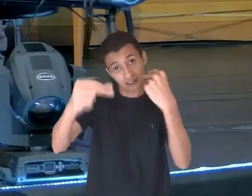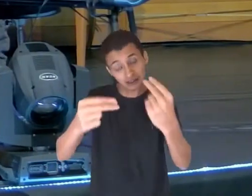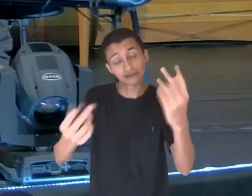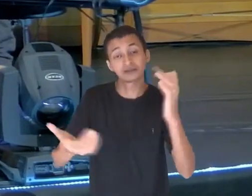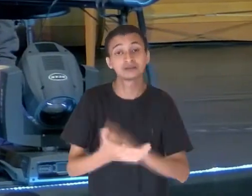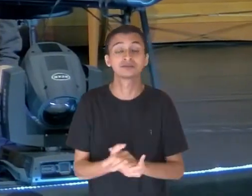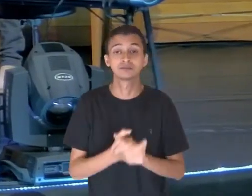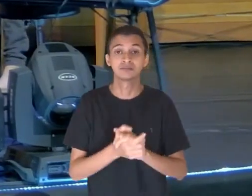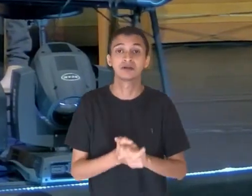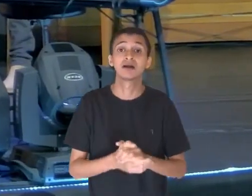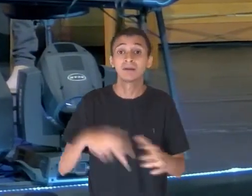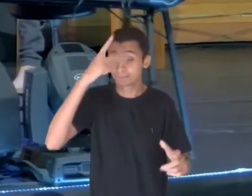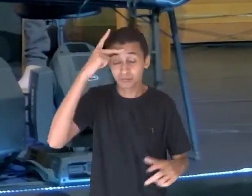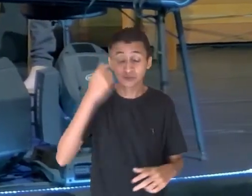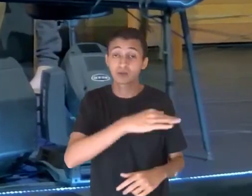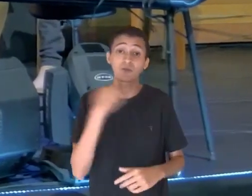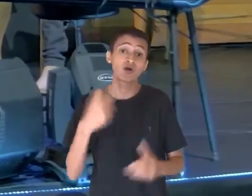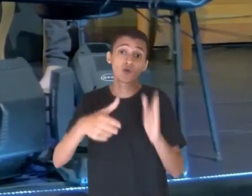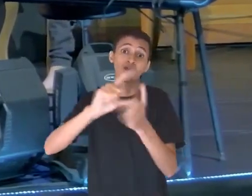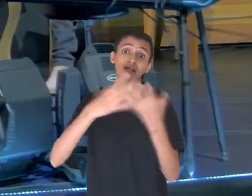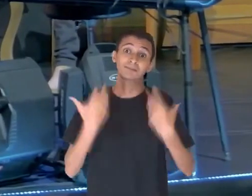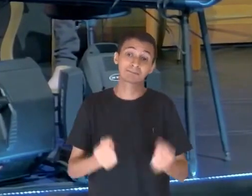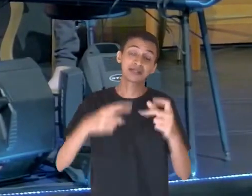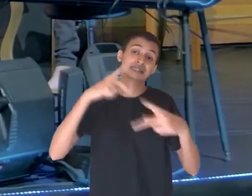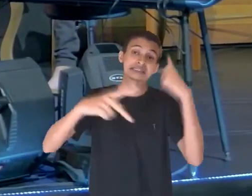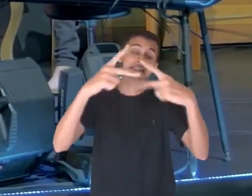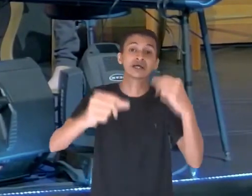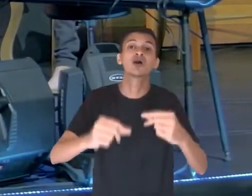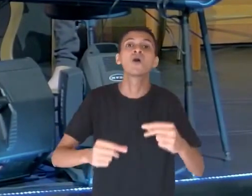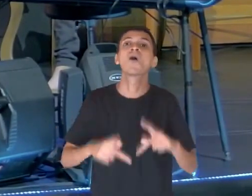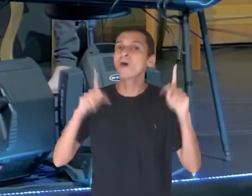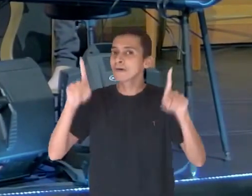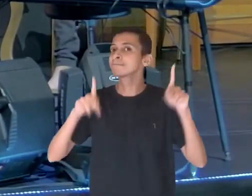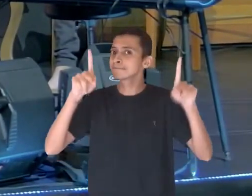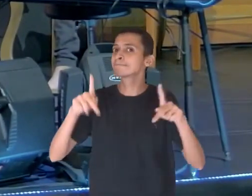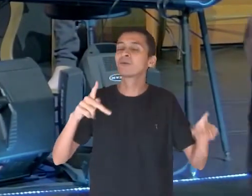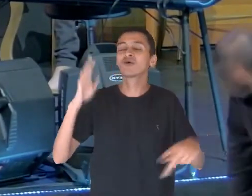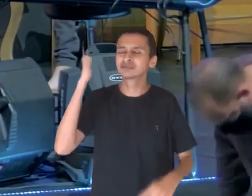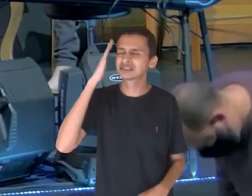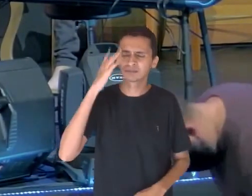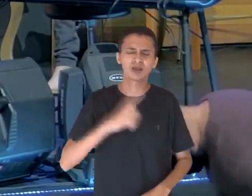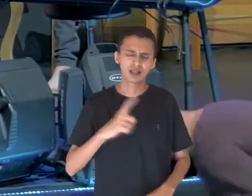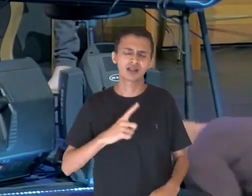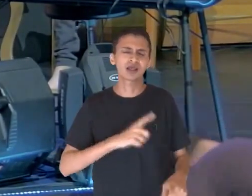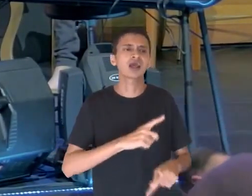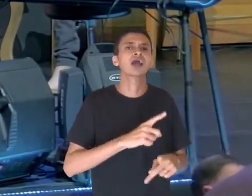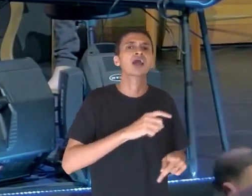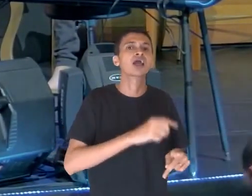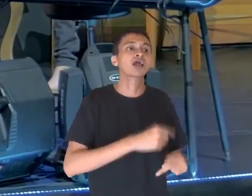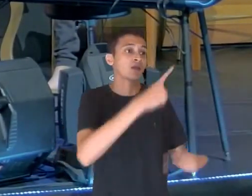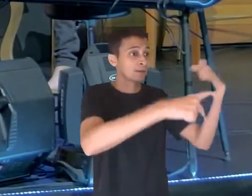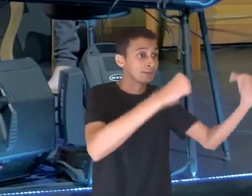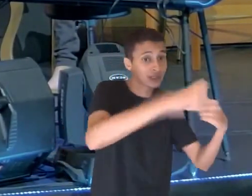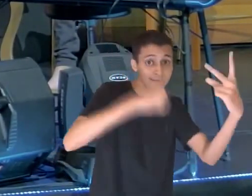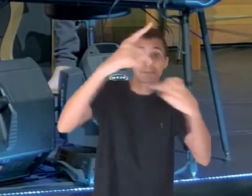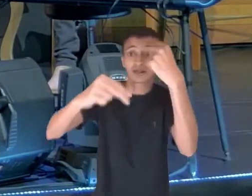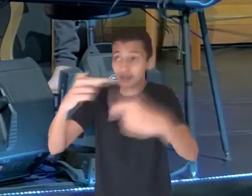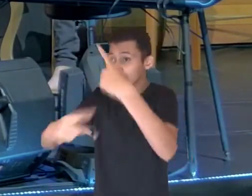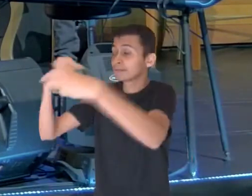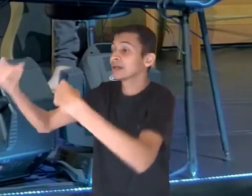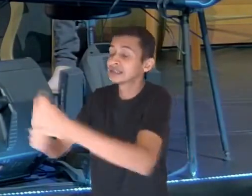morrendo antes de receber herança. Esse povo estava tão tranquilo com a divisão de bens, com o que estavam vivendo na Terra